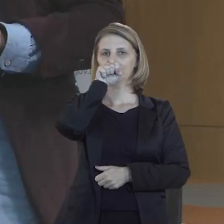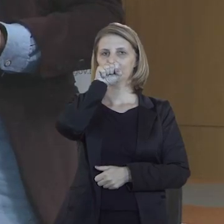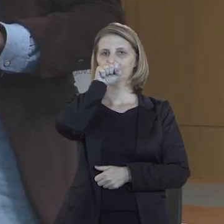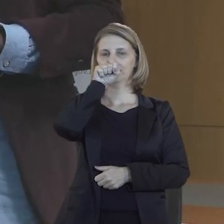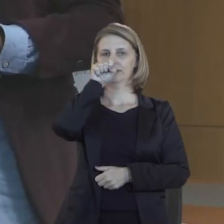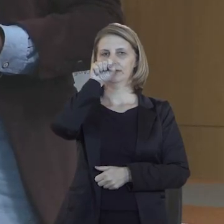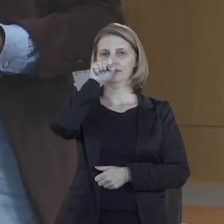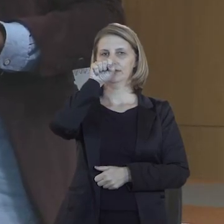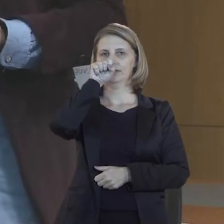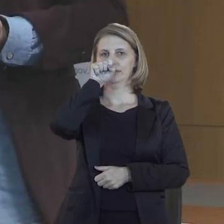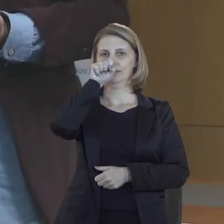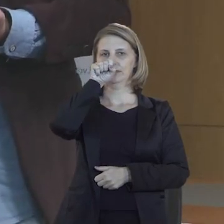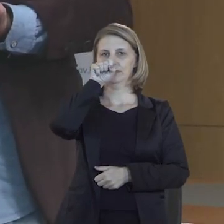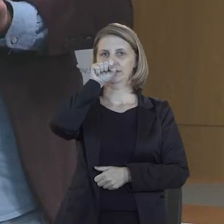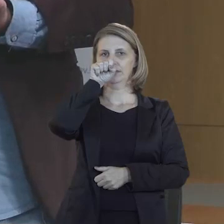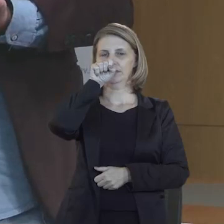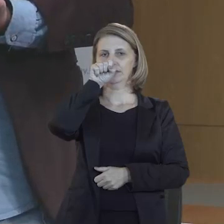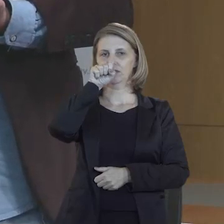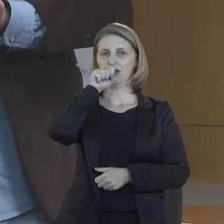pelo nariz